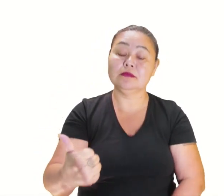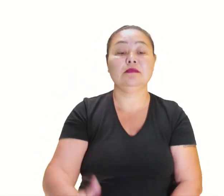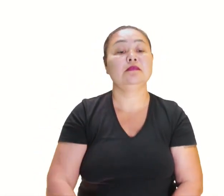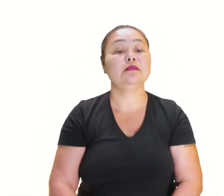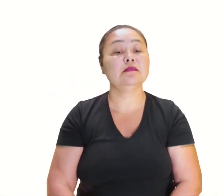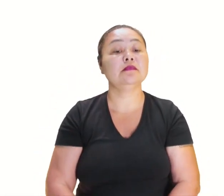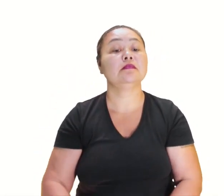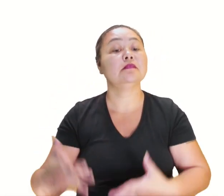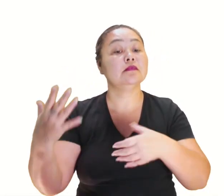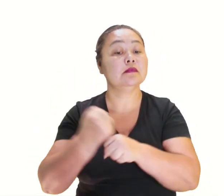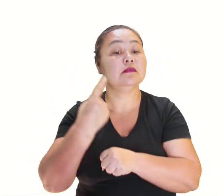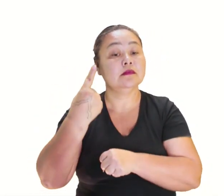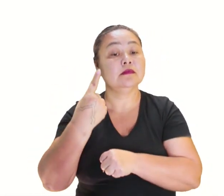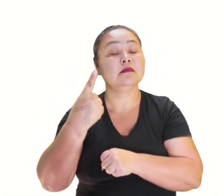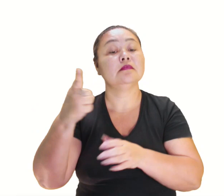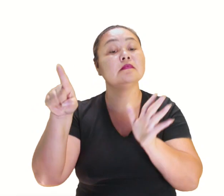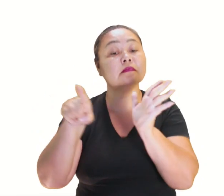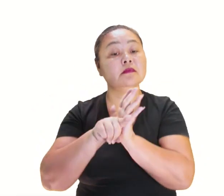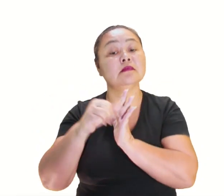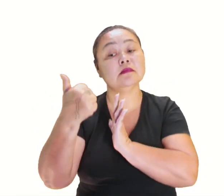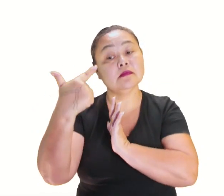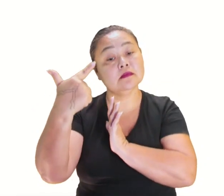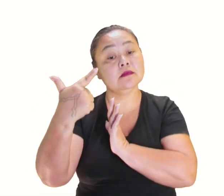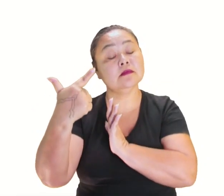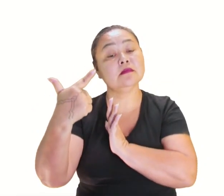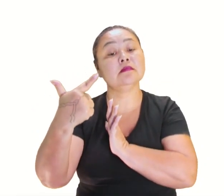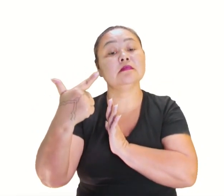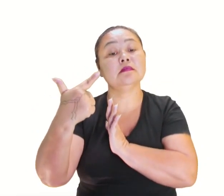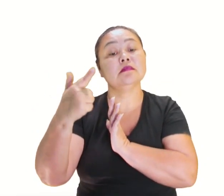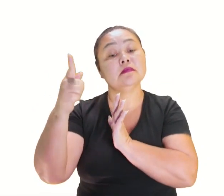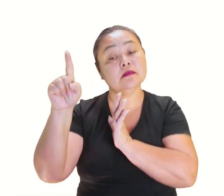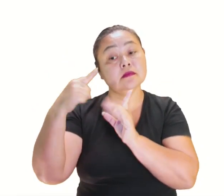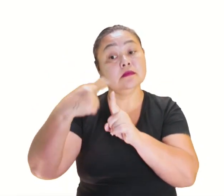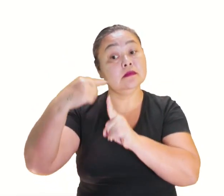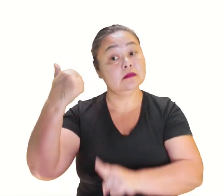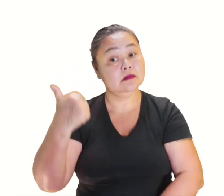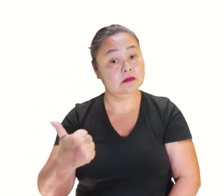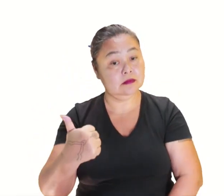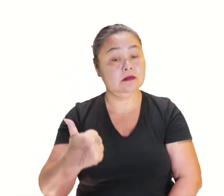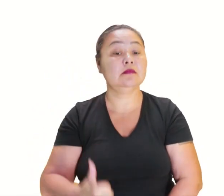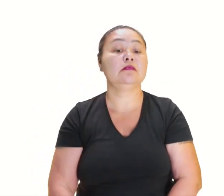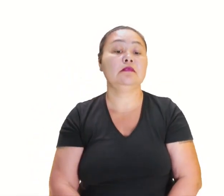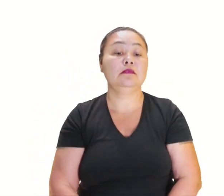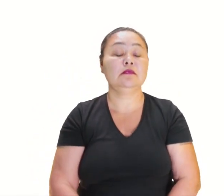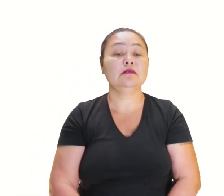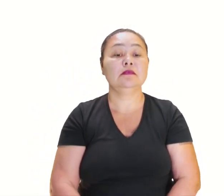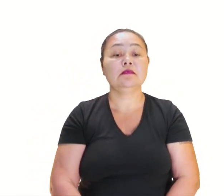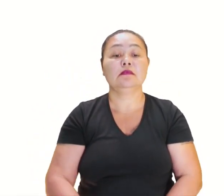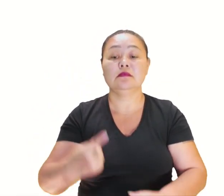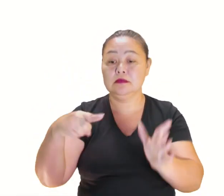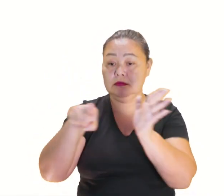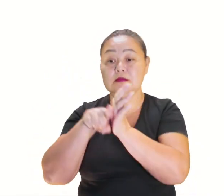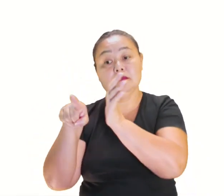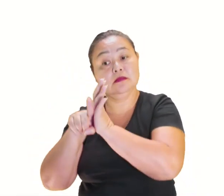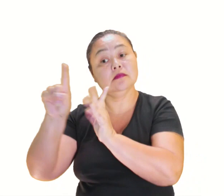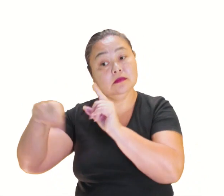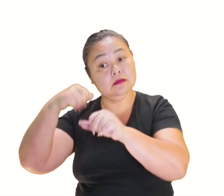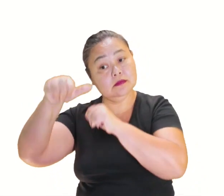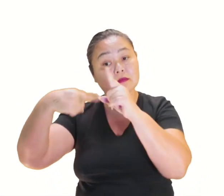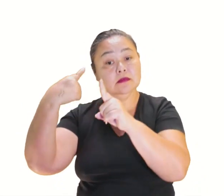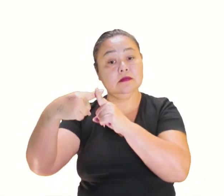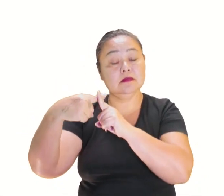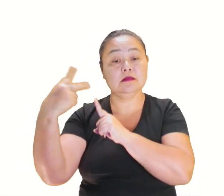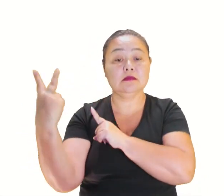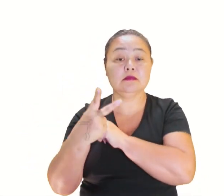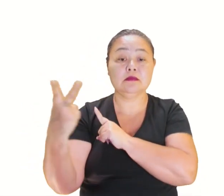Menos 1. Mais 2 vezes menos 1 ao quadrado? Vai dar mais 1. Um positivo agora, Isso. porque menos com menos vai dar mais, né? Já